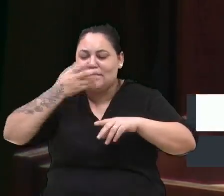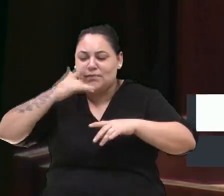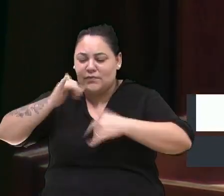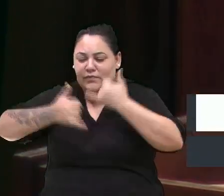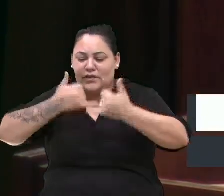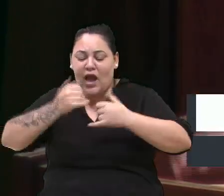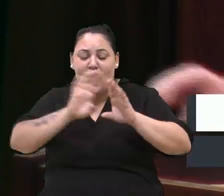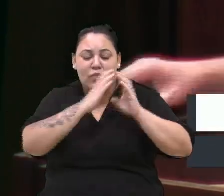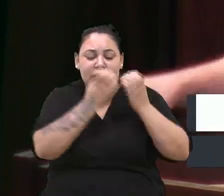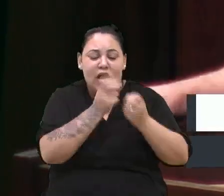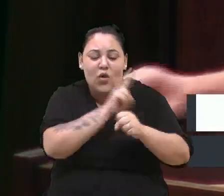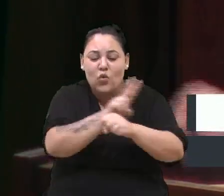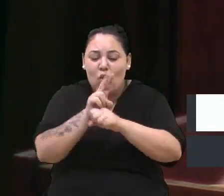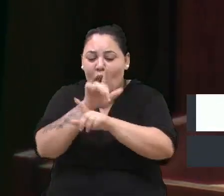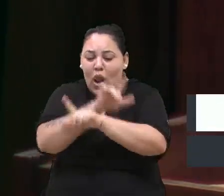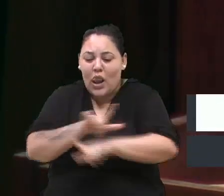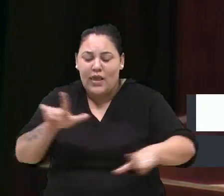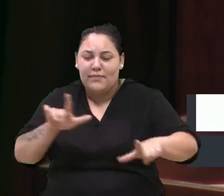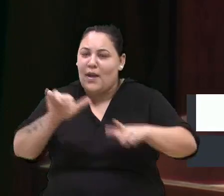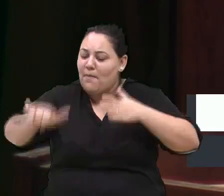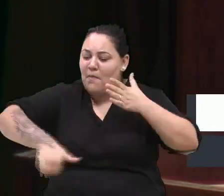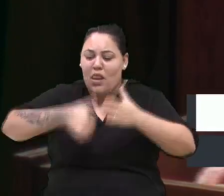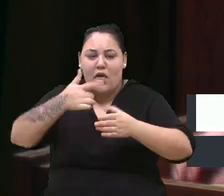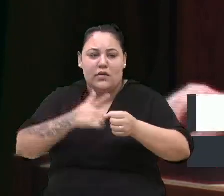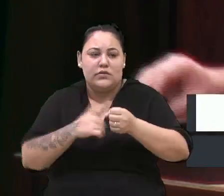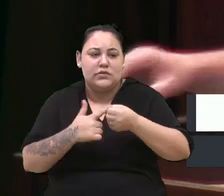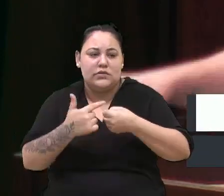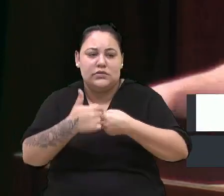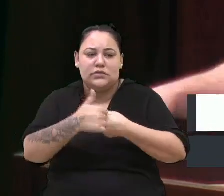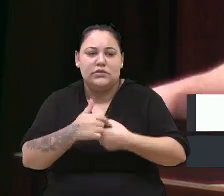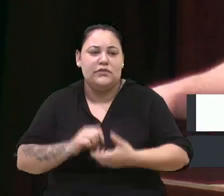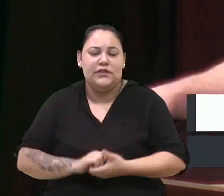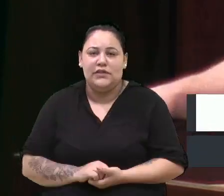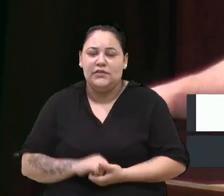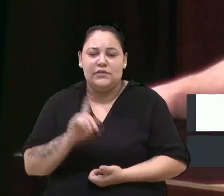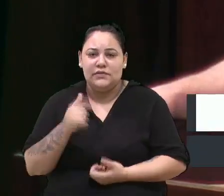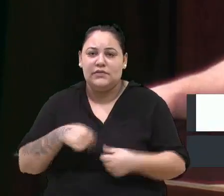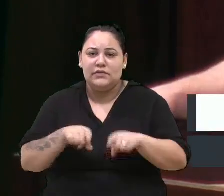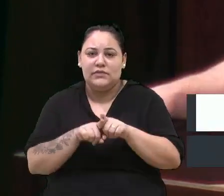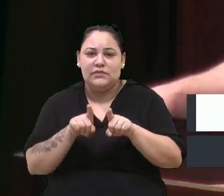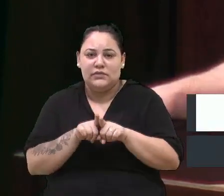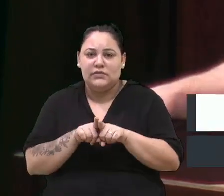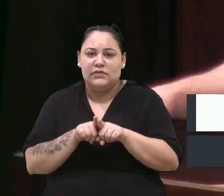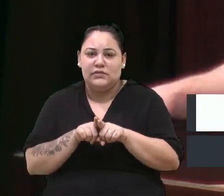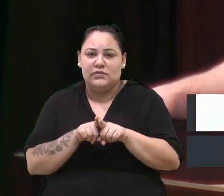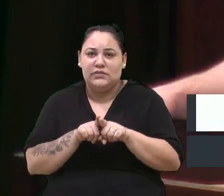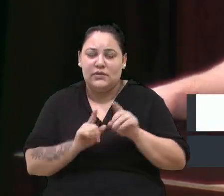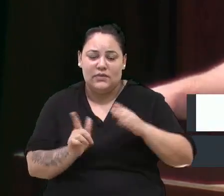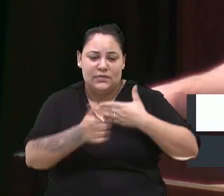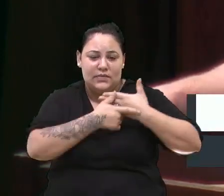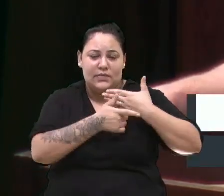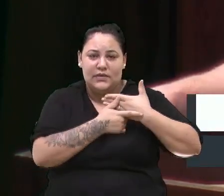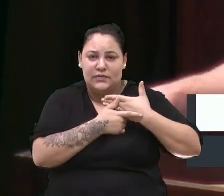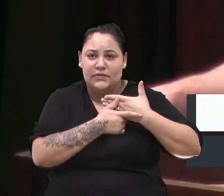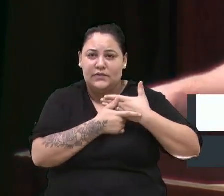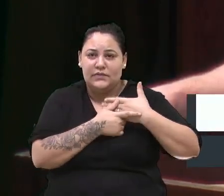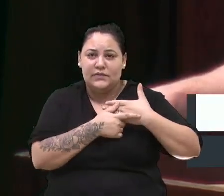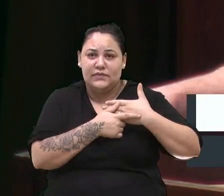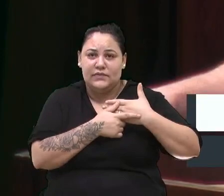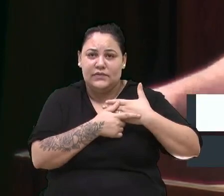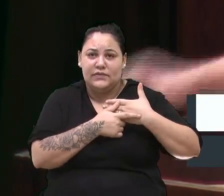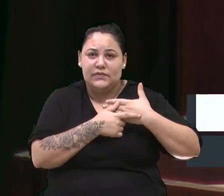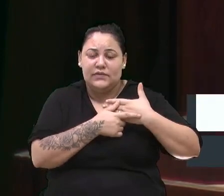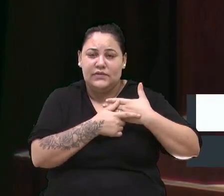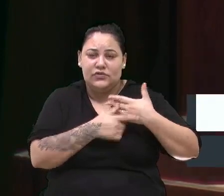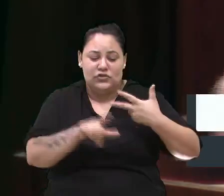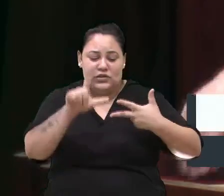a cidade muito melhor. Também, na função de legislador, trabalhamos nas frentes